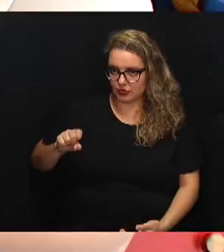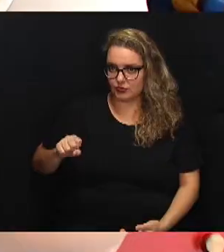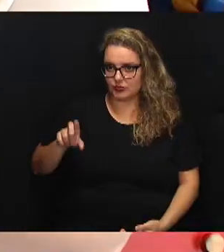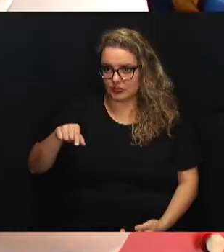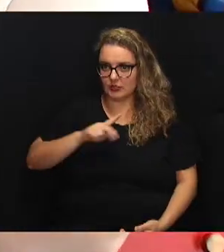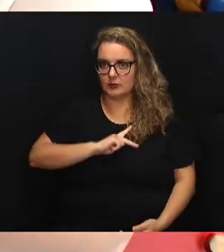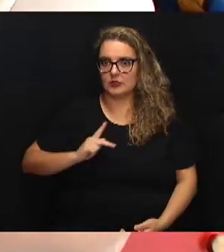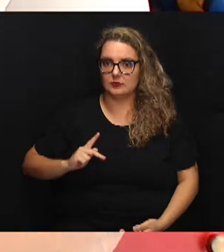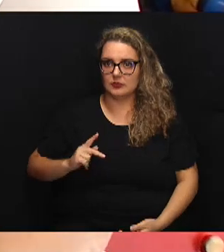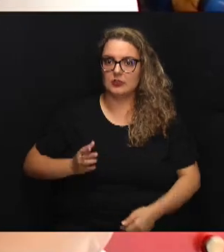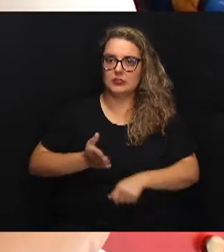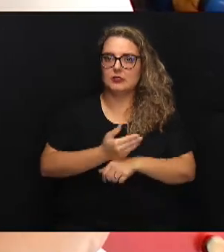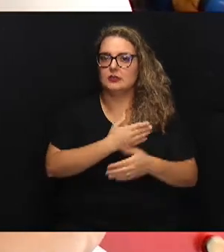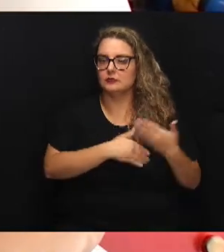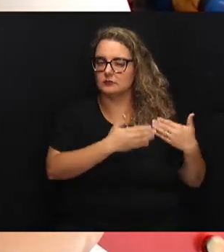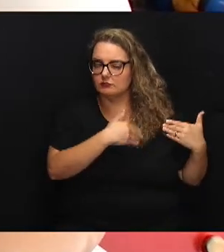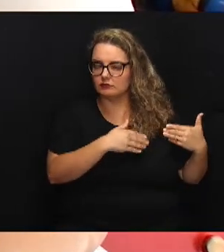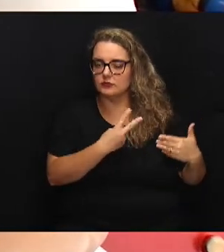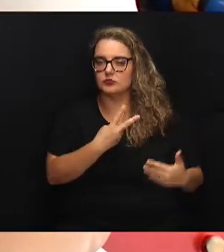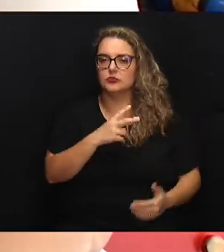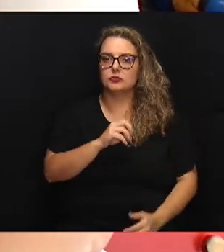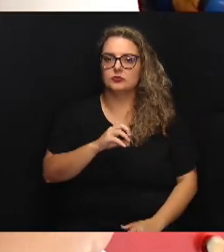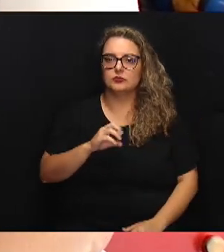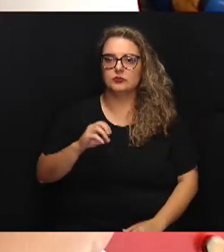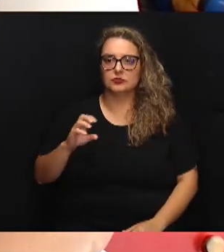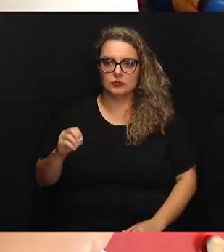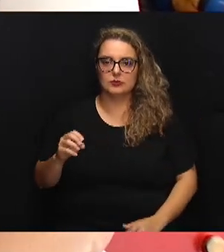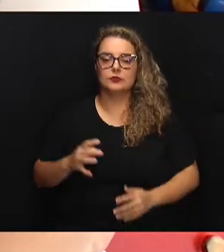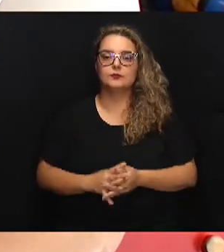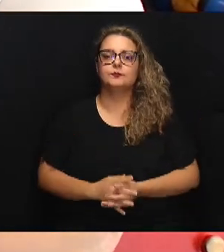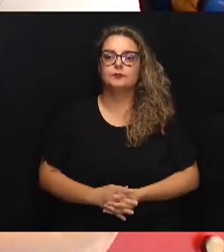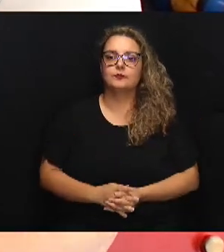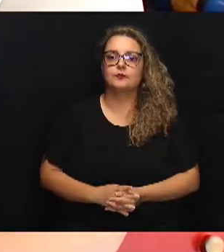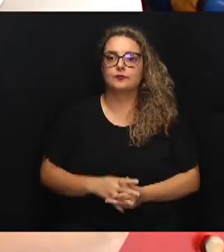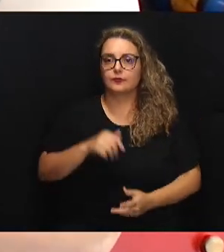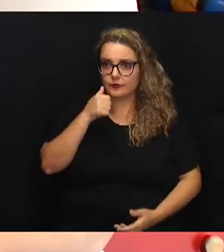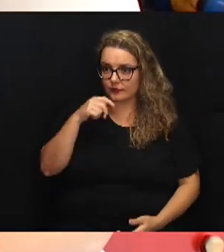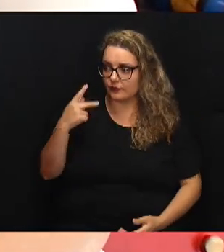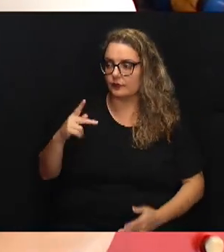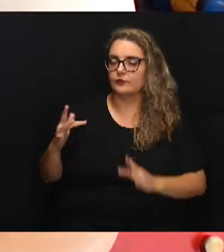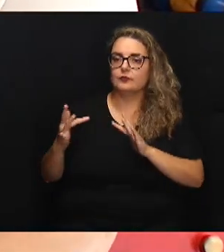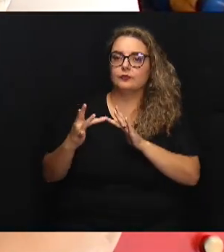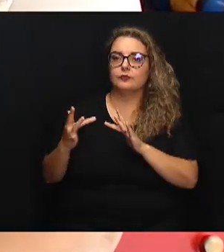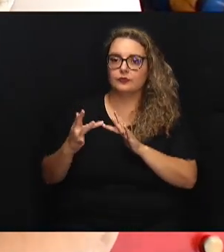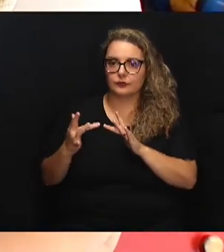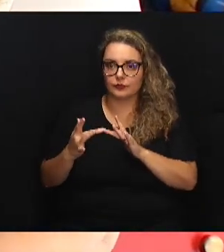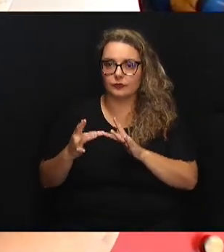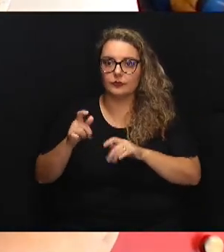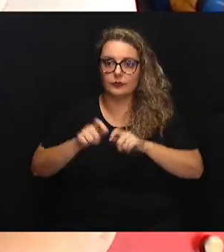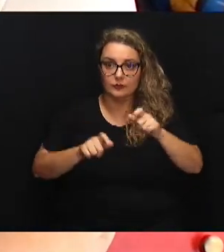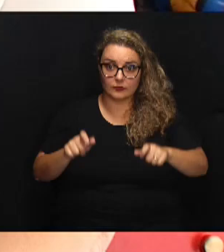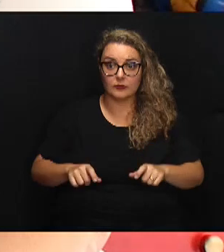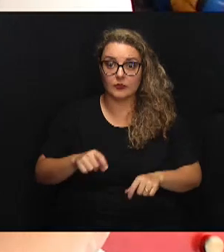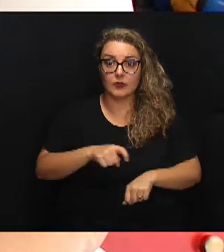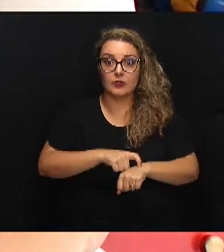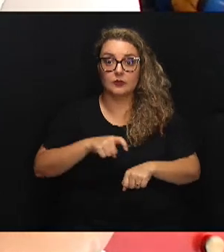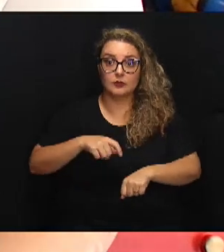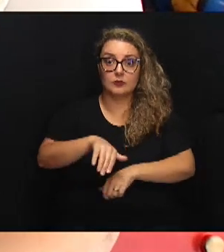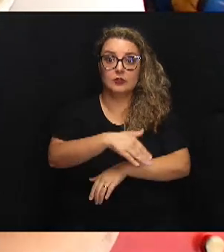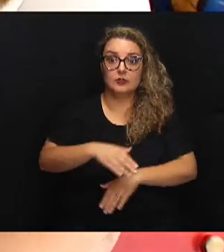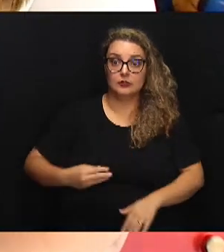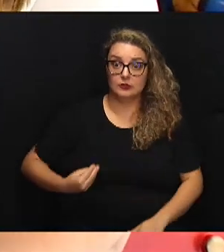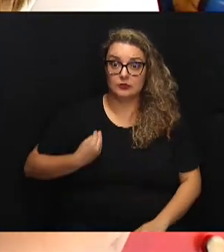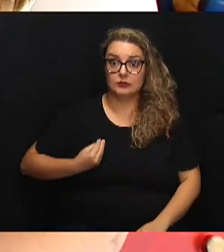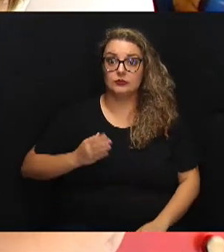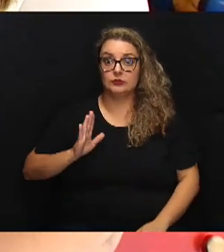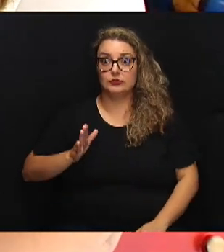dos anos, né, de 2000, ela teve um contato direto com pessoas em situação de rua. Ali ela